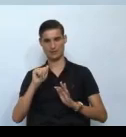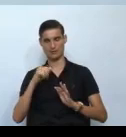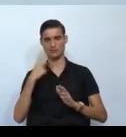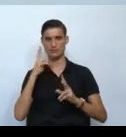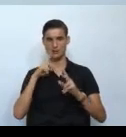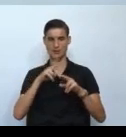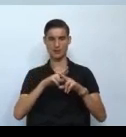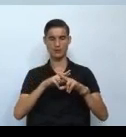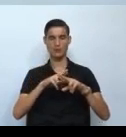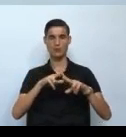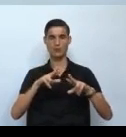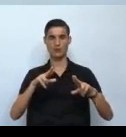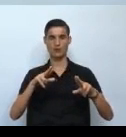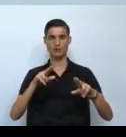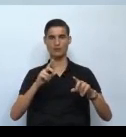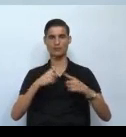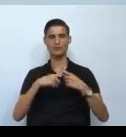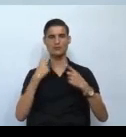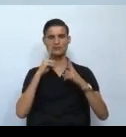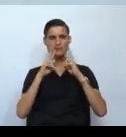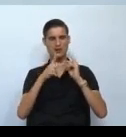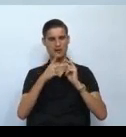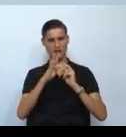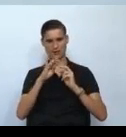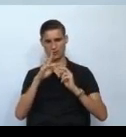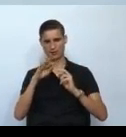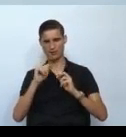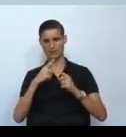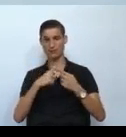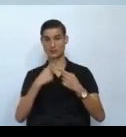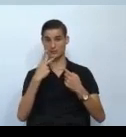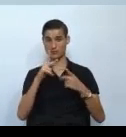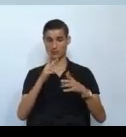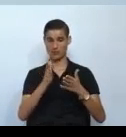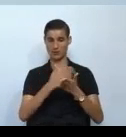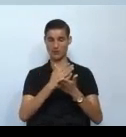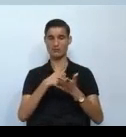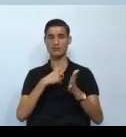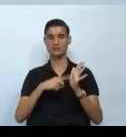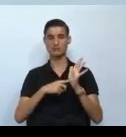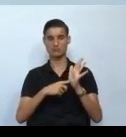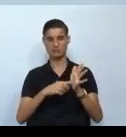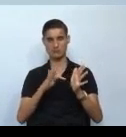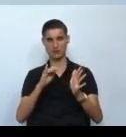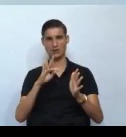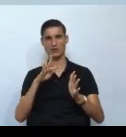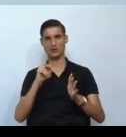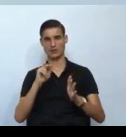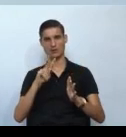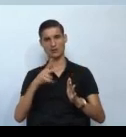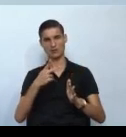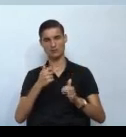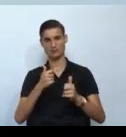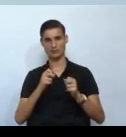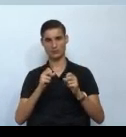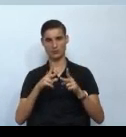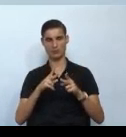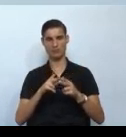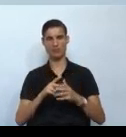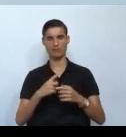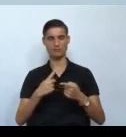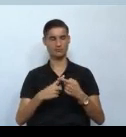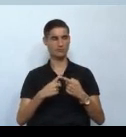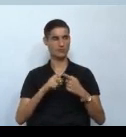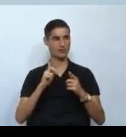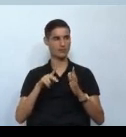vai ser igual. Por que eu estou trabalhando com esse H de θ? Porque lá no seu livro vai aparecer esse H de θ, tá? De U,